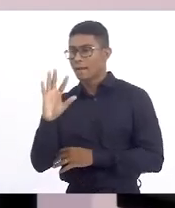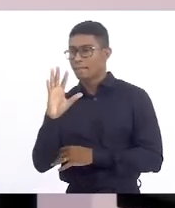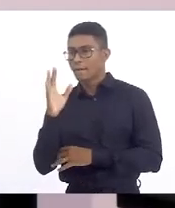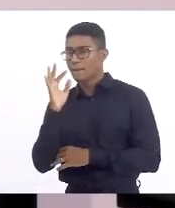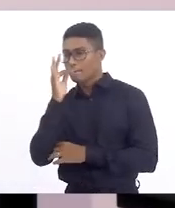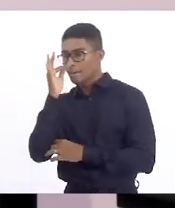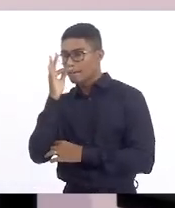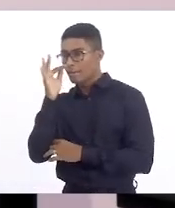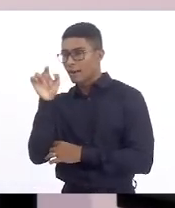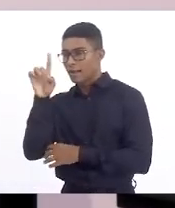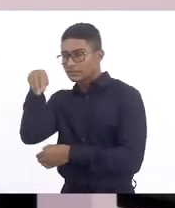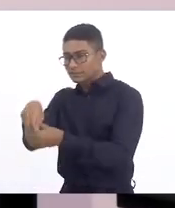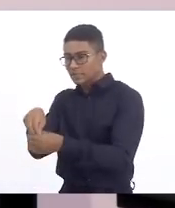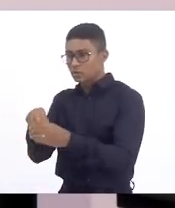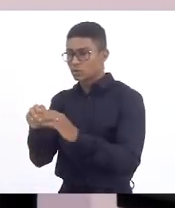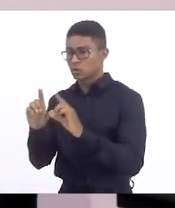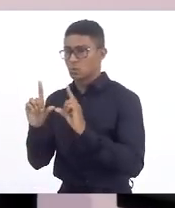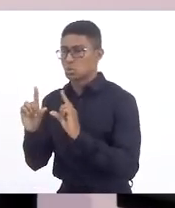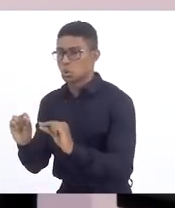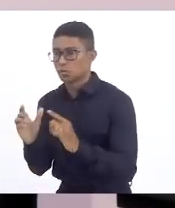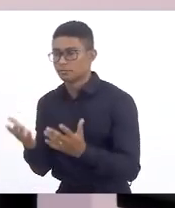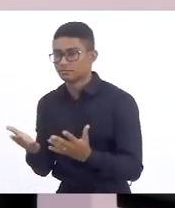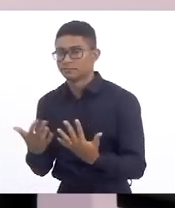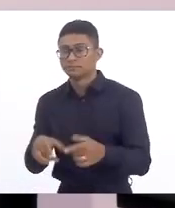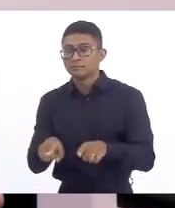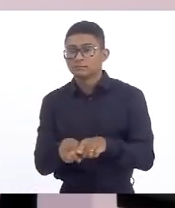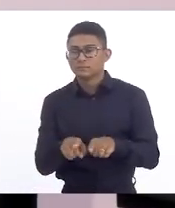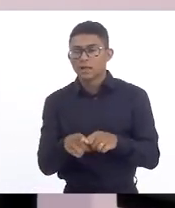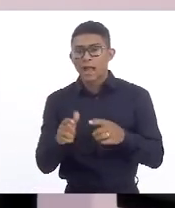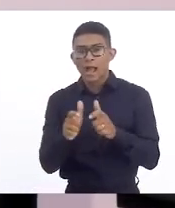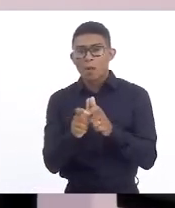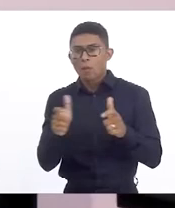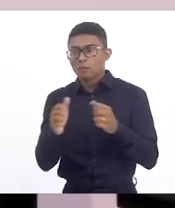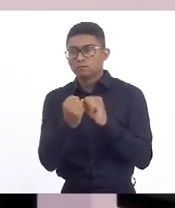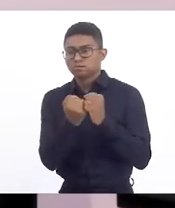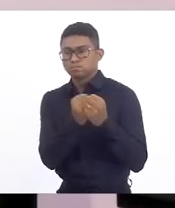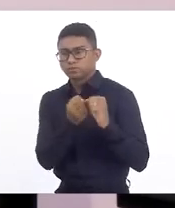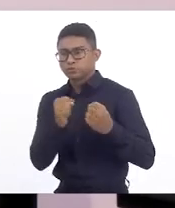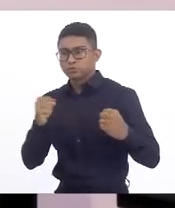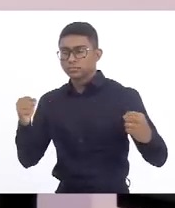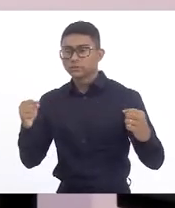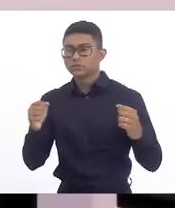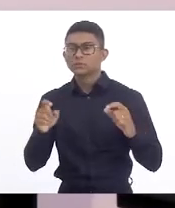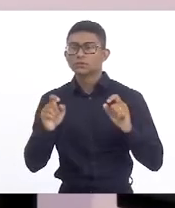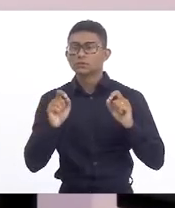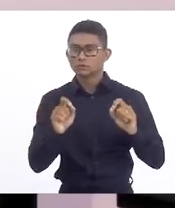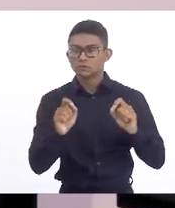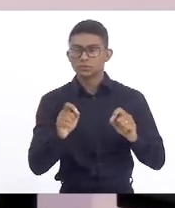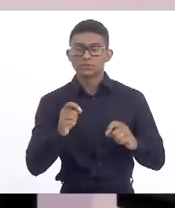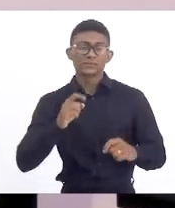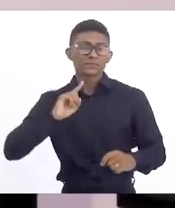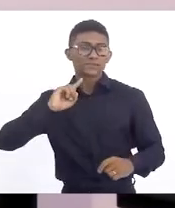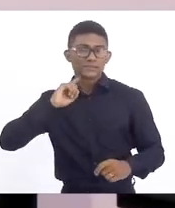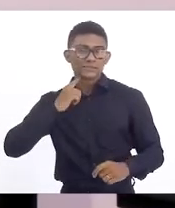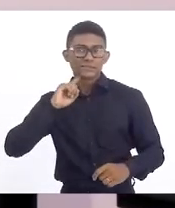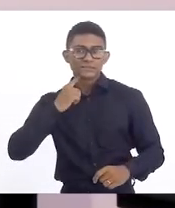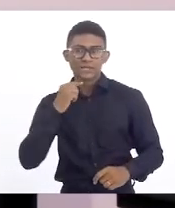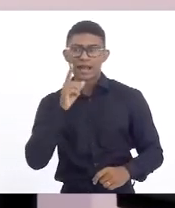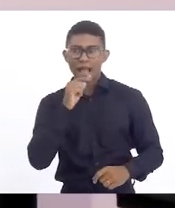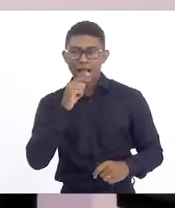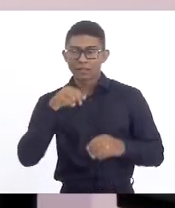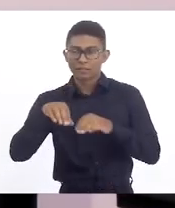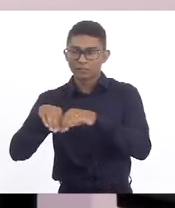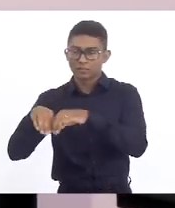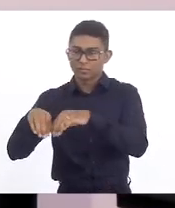autorização ambiental para o bombeamento de 1 metro cúbico, ok, para potencializar a diluição do esgoto do Rio Queimados, Poços